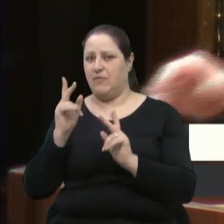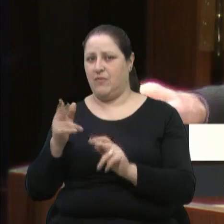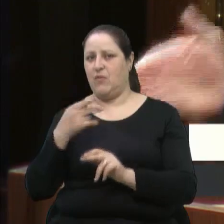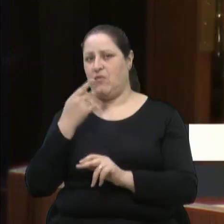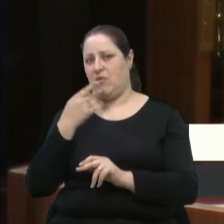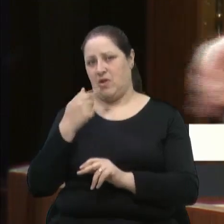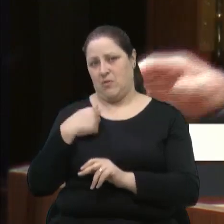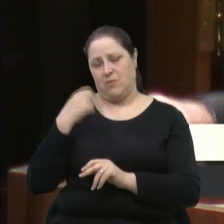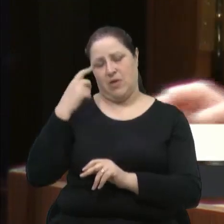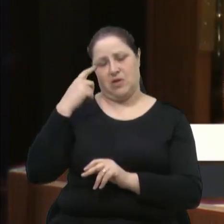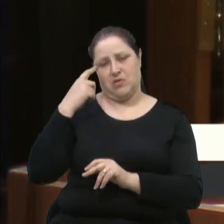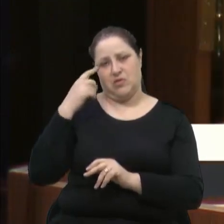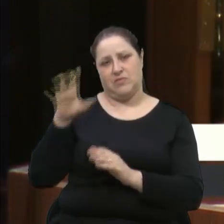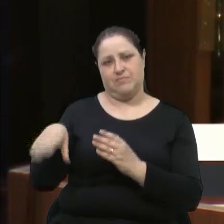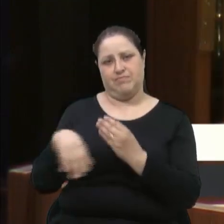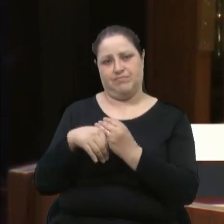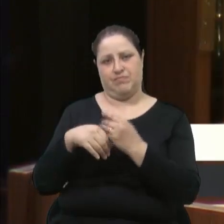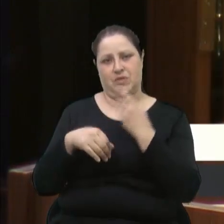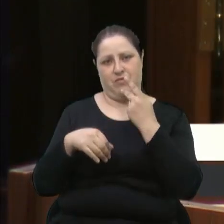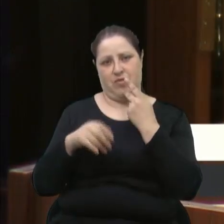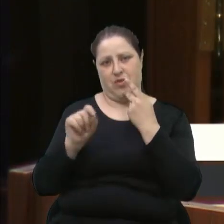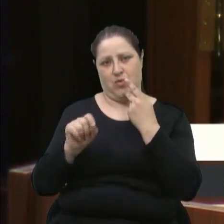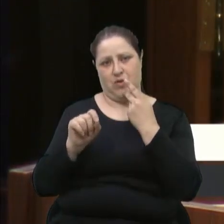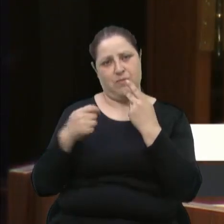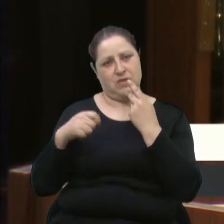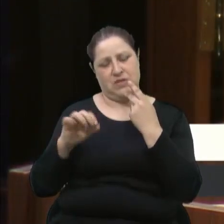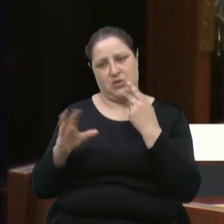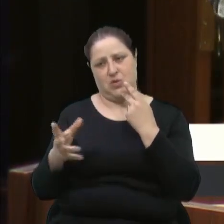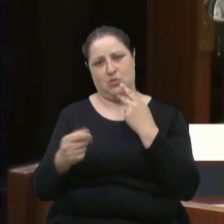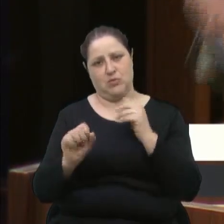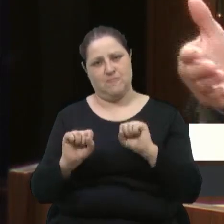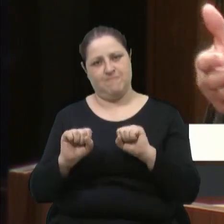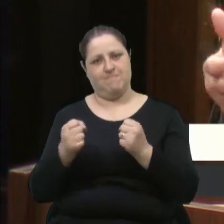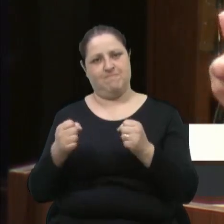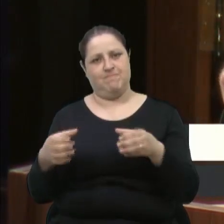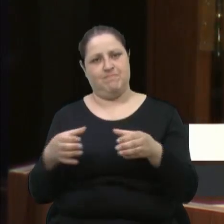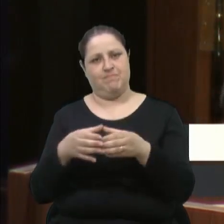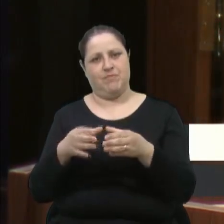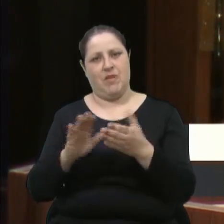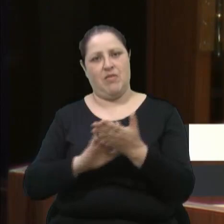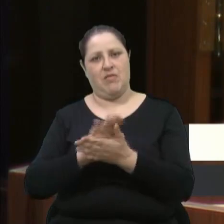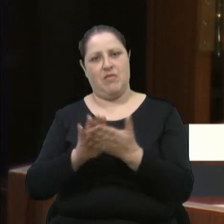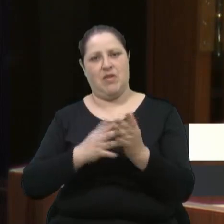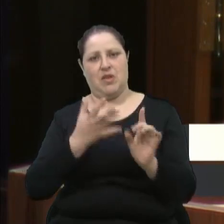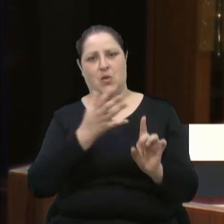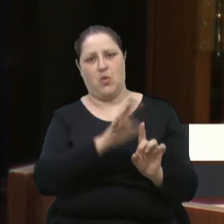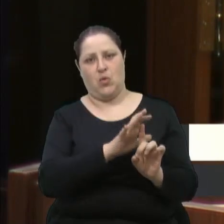aquilo que eu disse e digo. A soma de esforços. Nós estamos contra ninguém. Nós